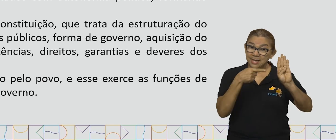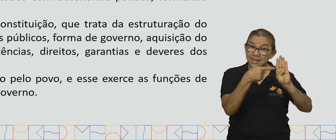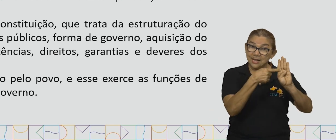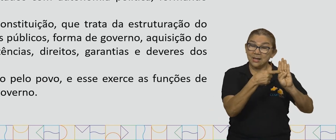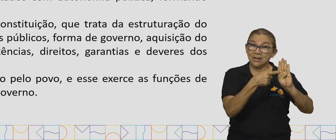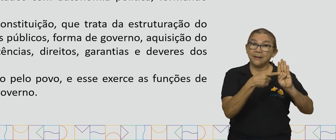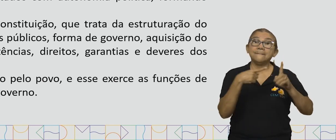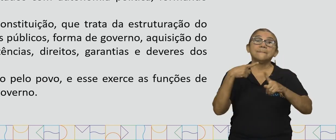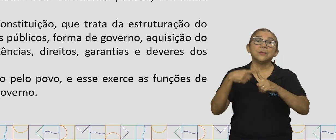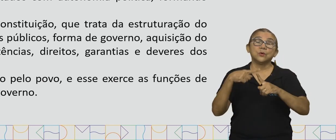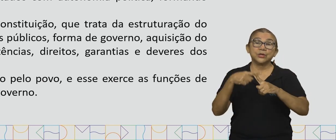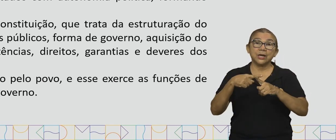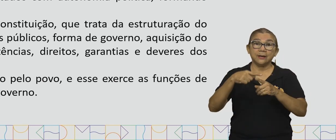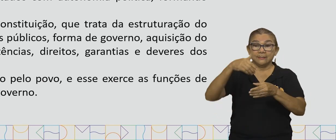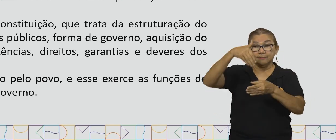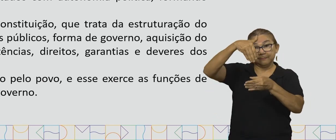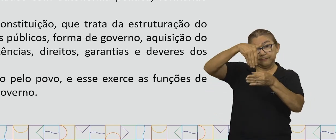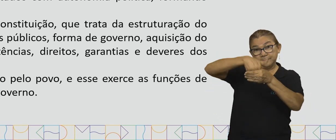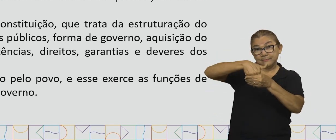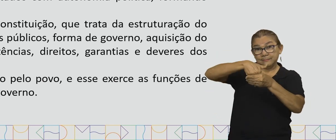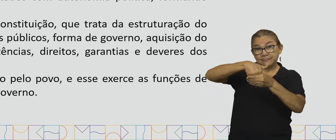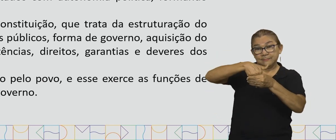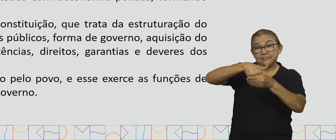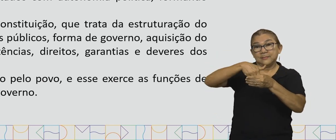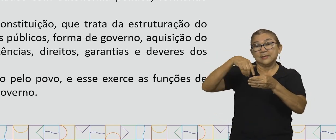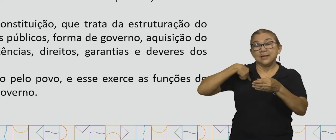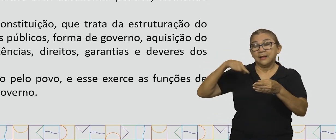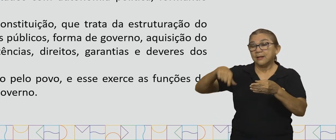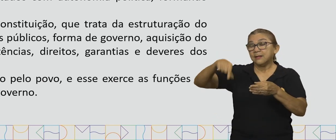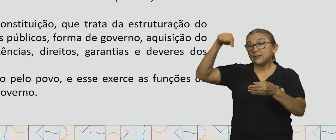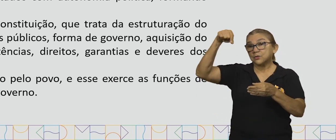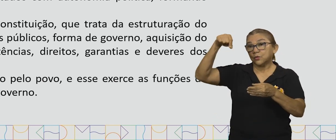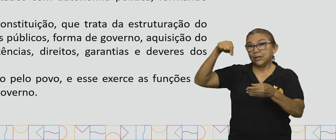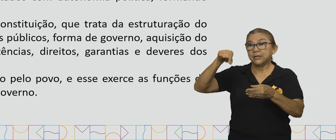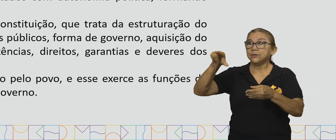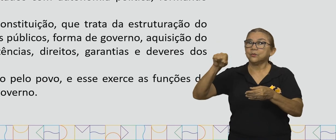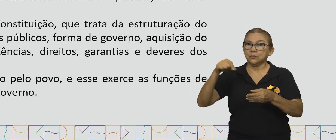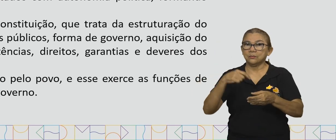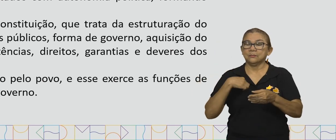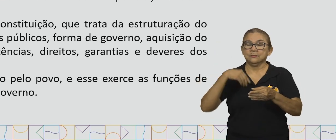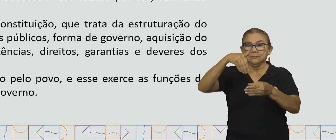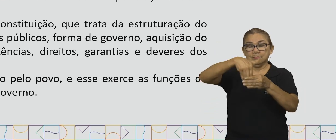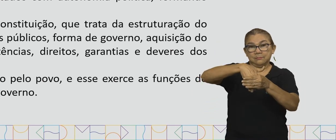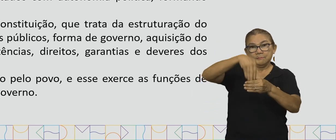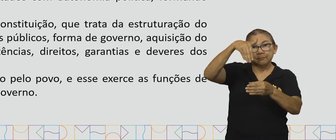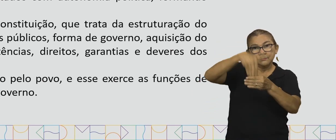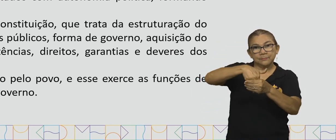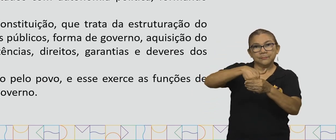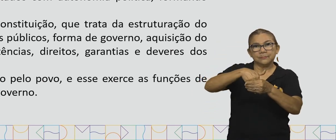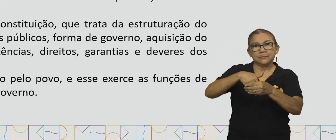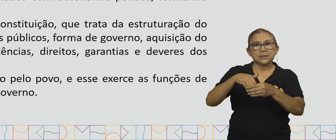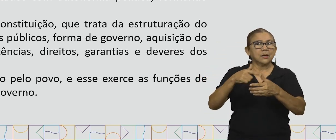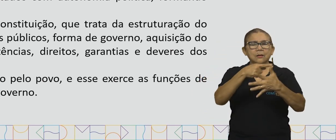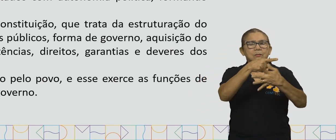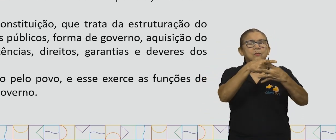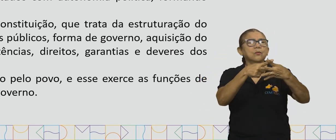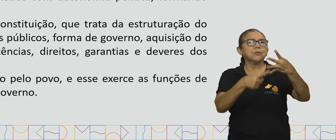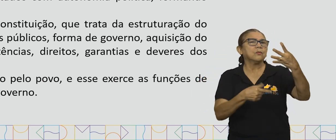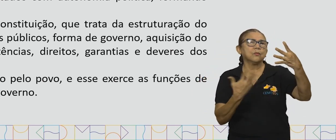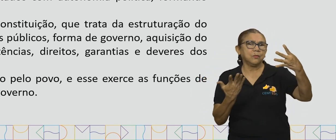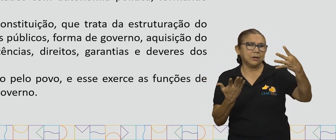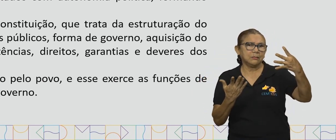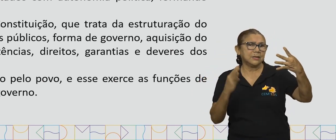é eleito pelo povo e esse exerce as funções de chefe de Estado e chefe de governo. Qual será a nossa resposta